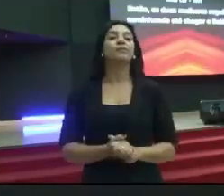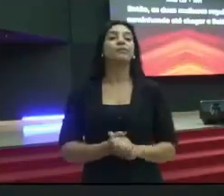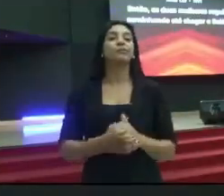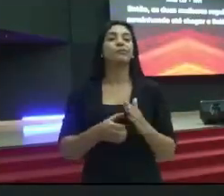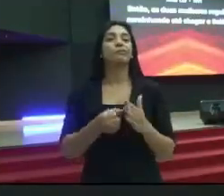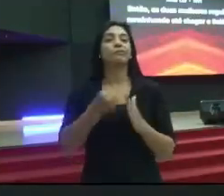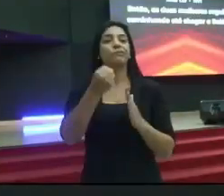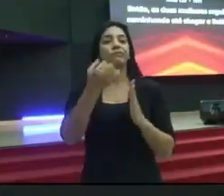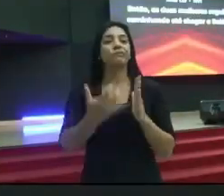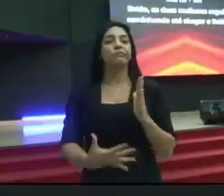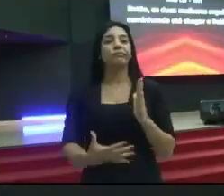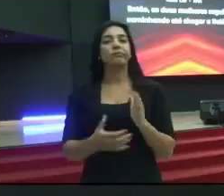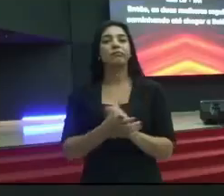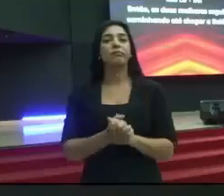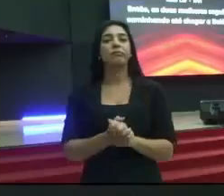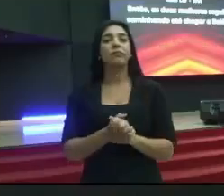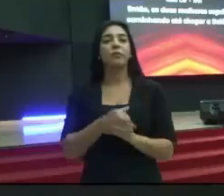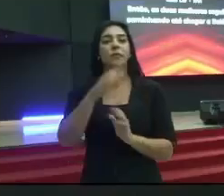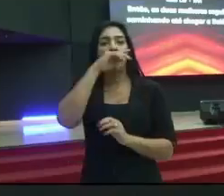Rute 1,